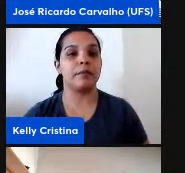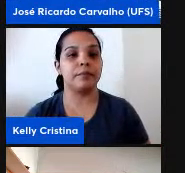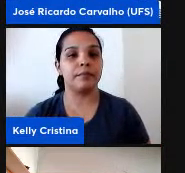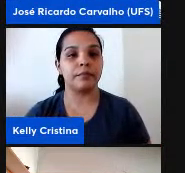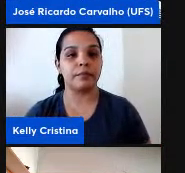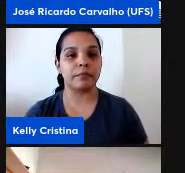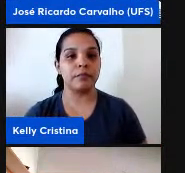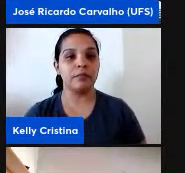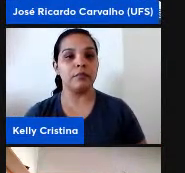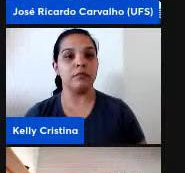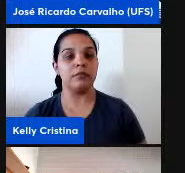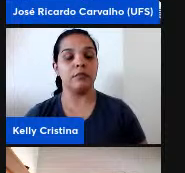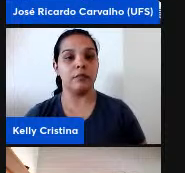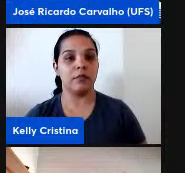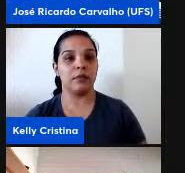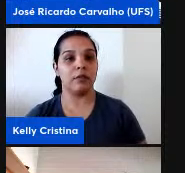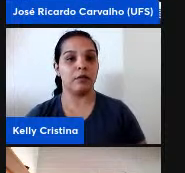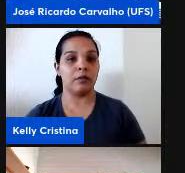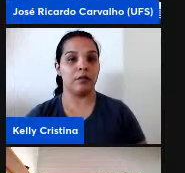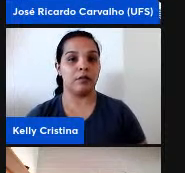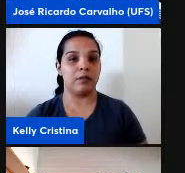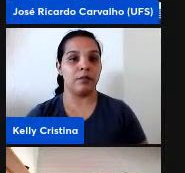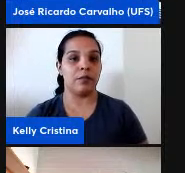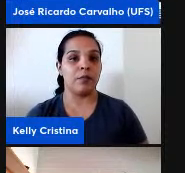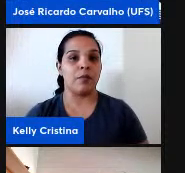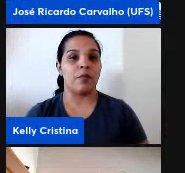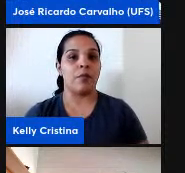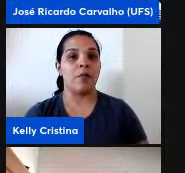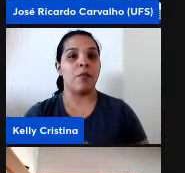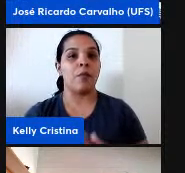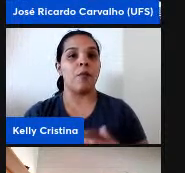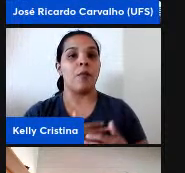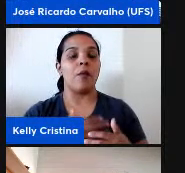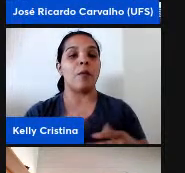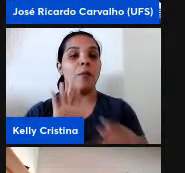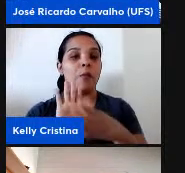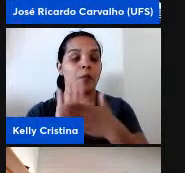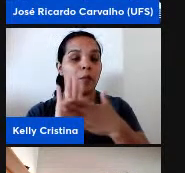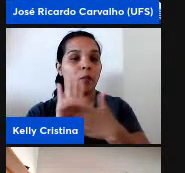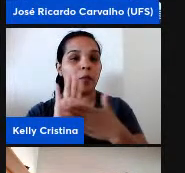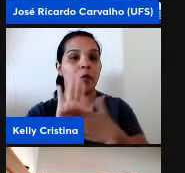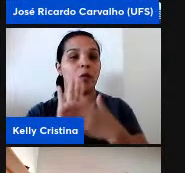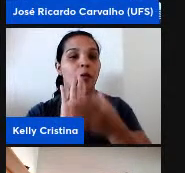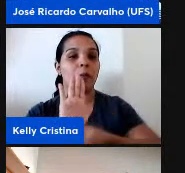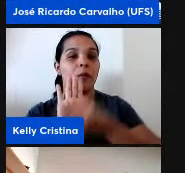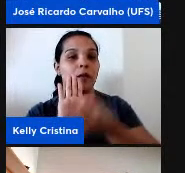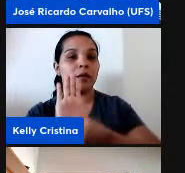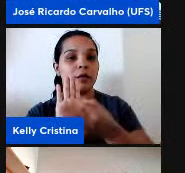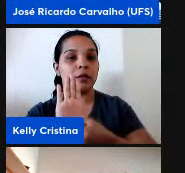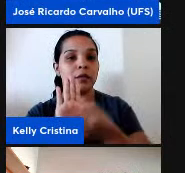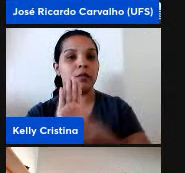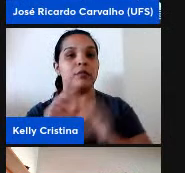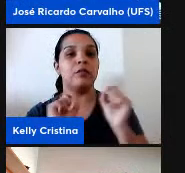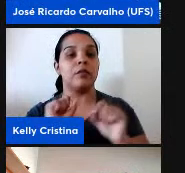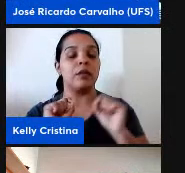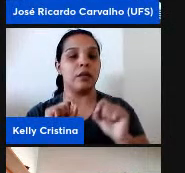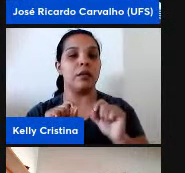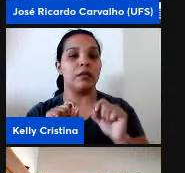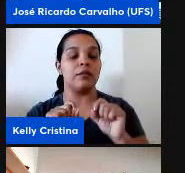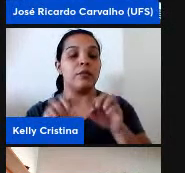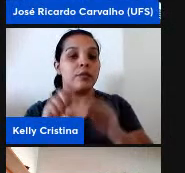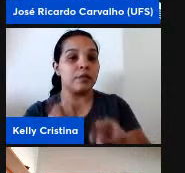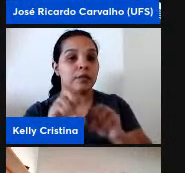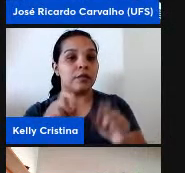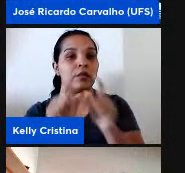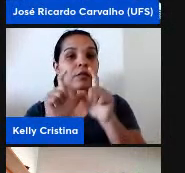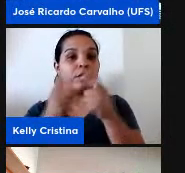o Bakhtin propõe um estudo, uma crítica ao ensino da gramática, como é colocado, e